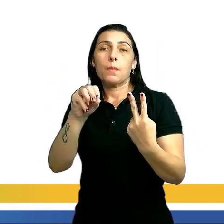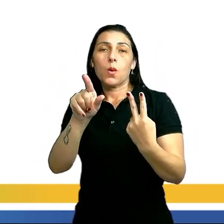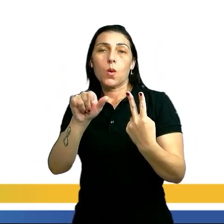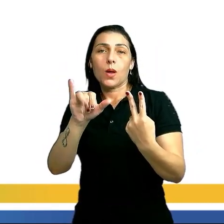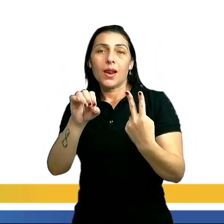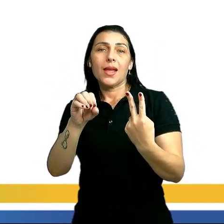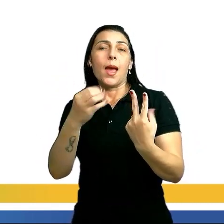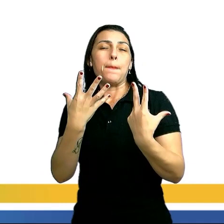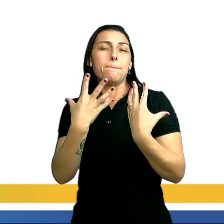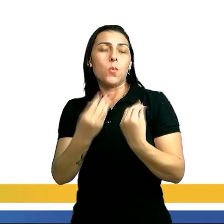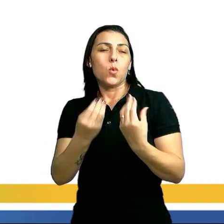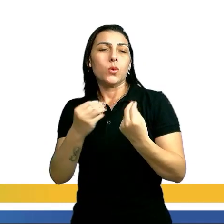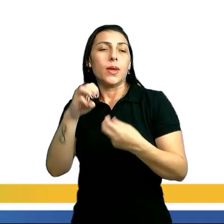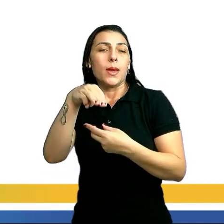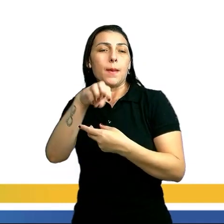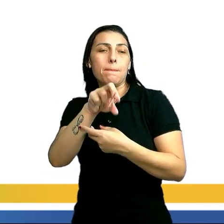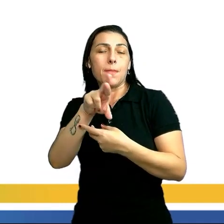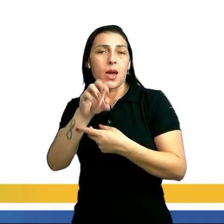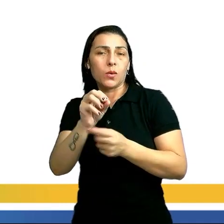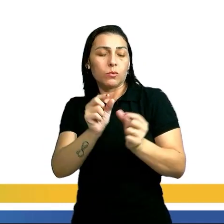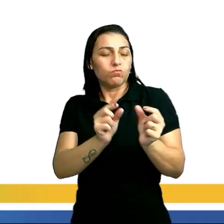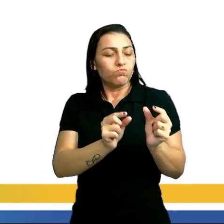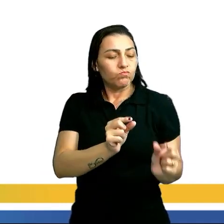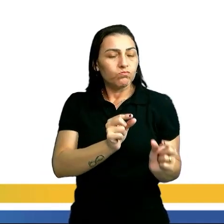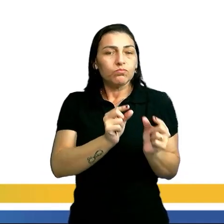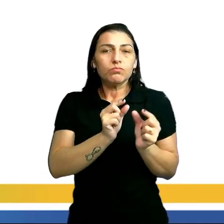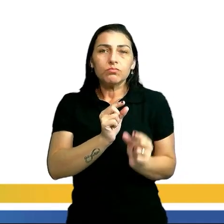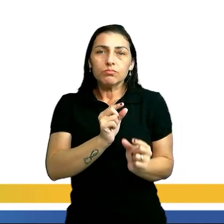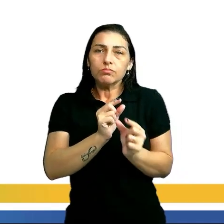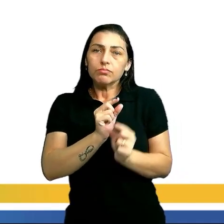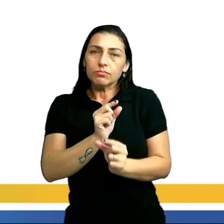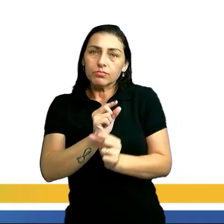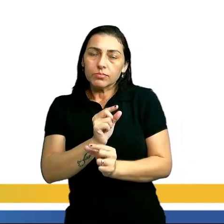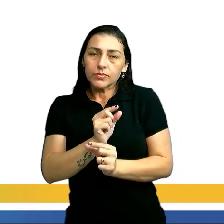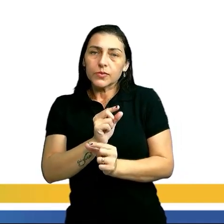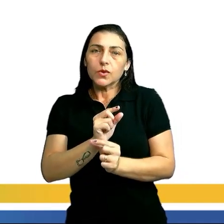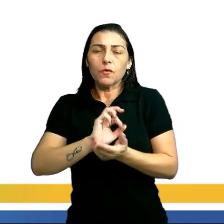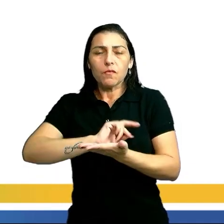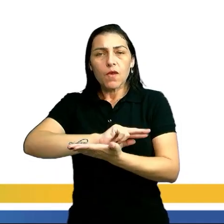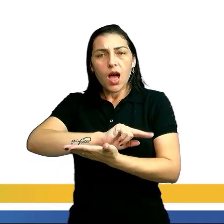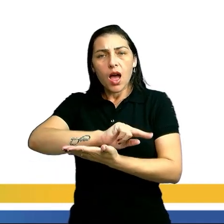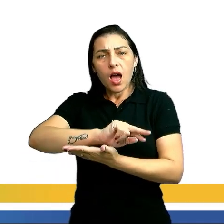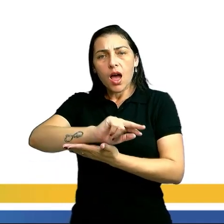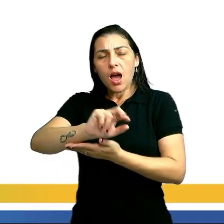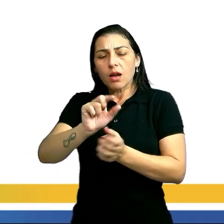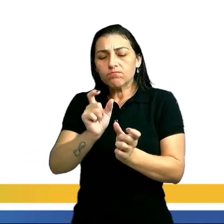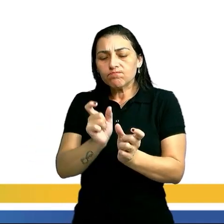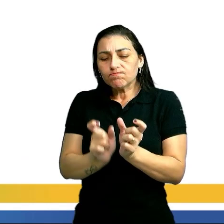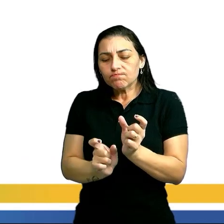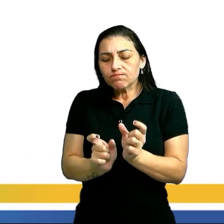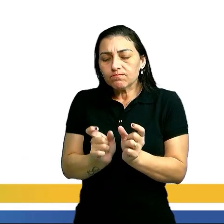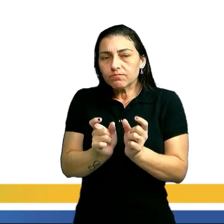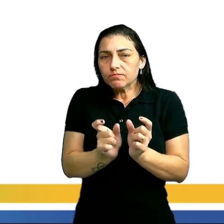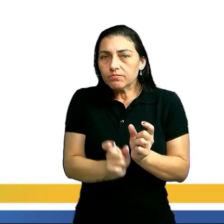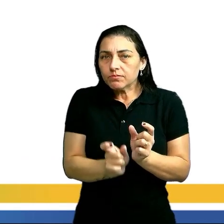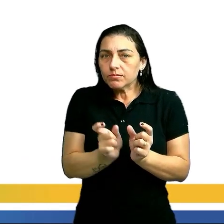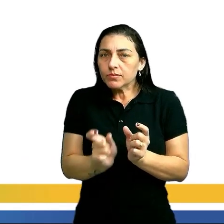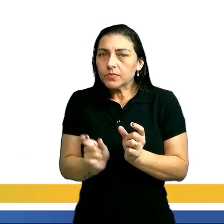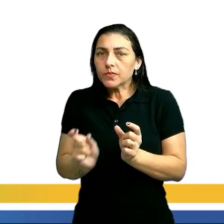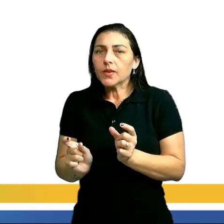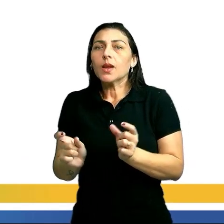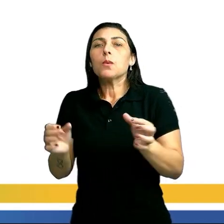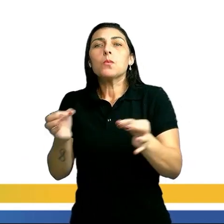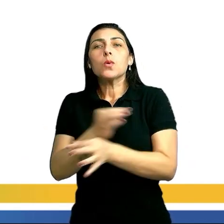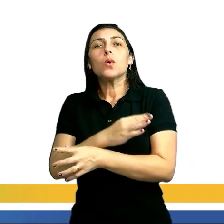são muito, e mero, que são partes. Então são muitas partes aí que vai formar um polímero.